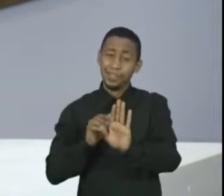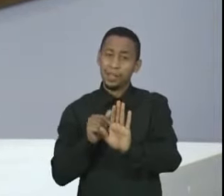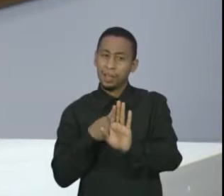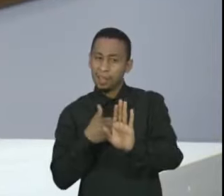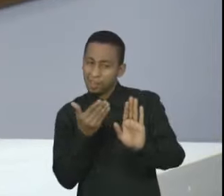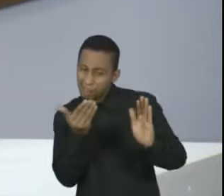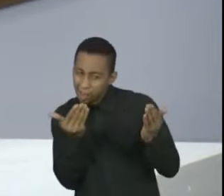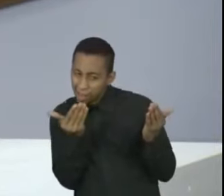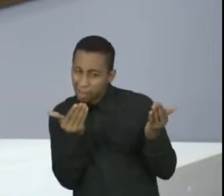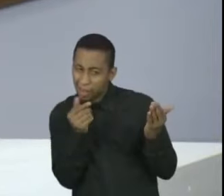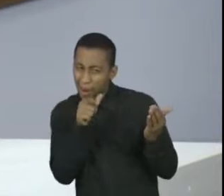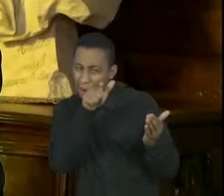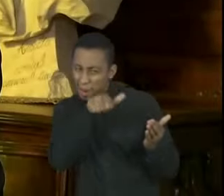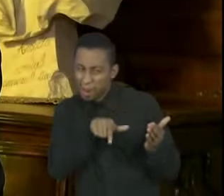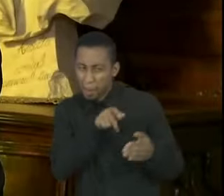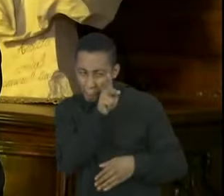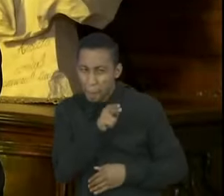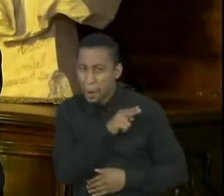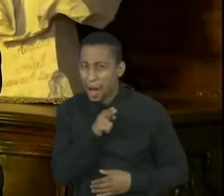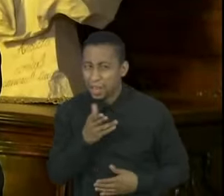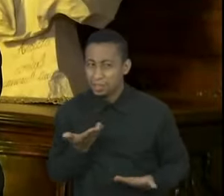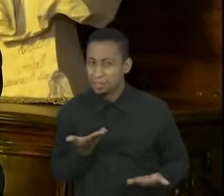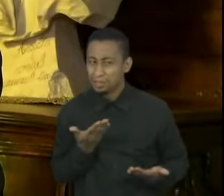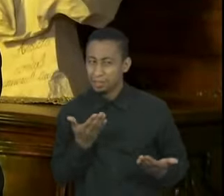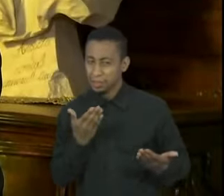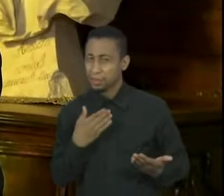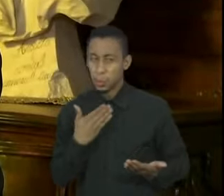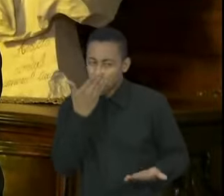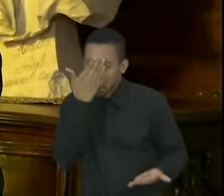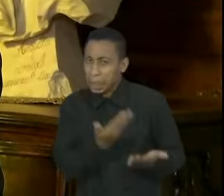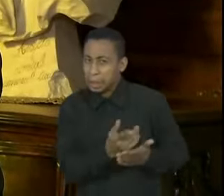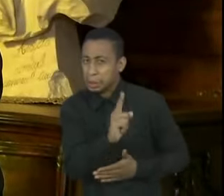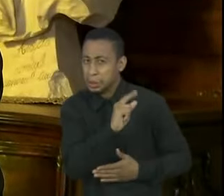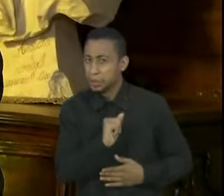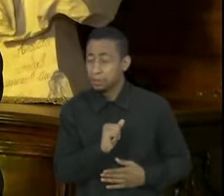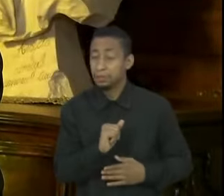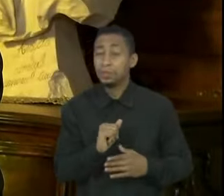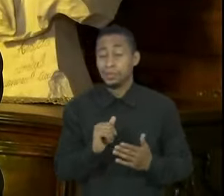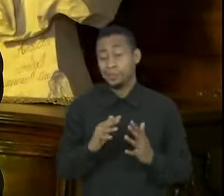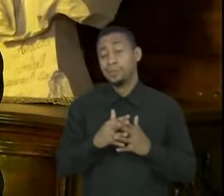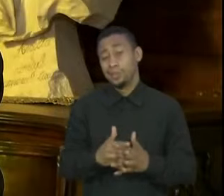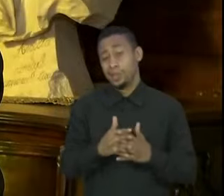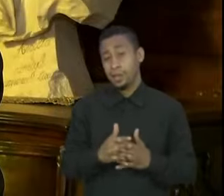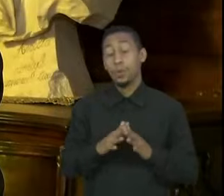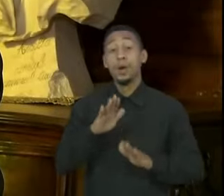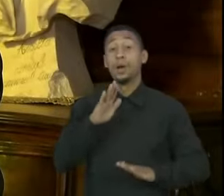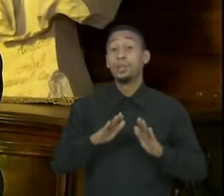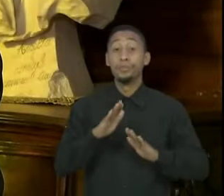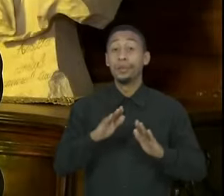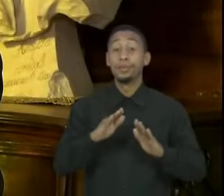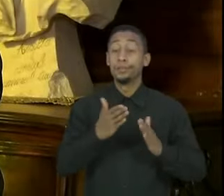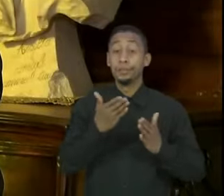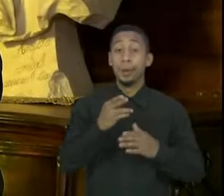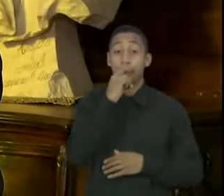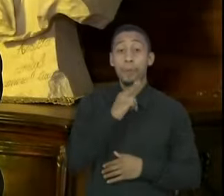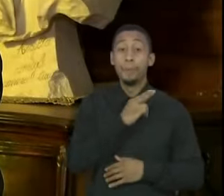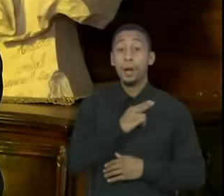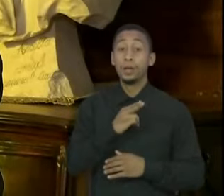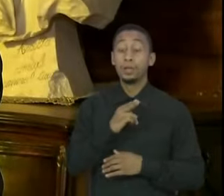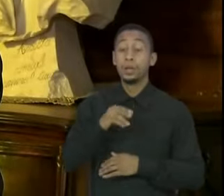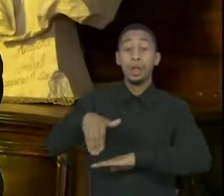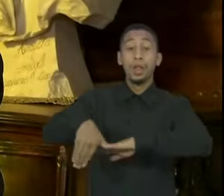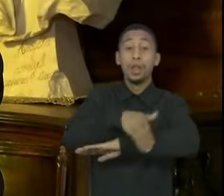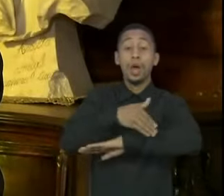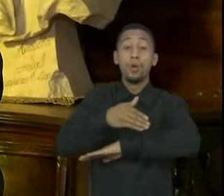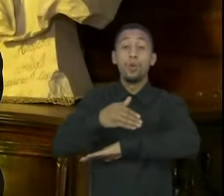sofrem é muito triste ser um padre vai para rua identificado EA chamada de pedófila em plena